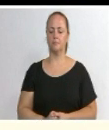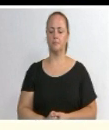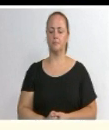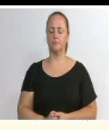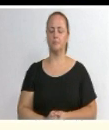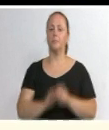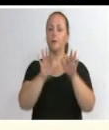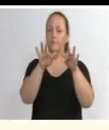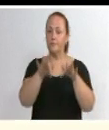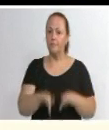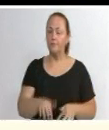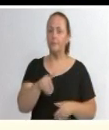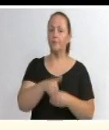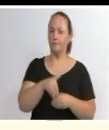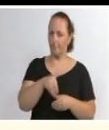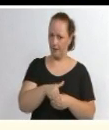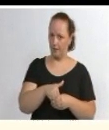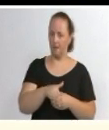Encerrada a votação.